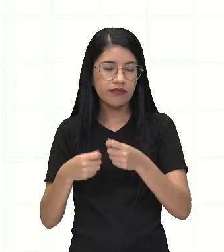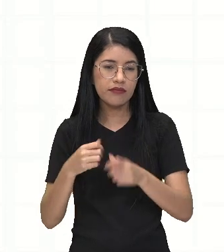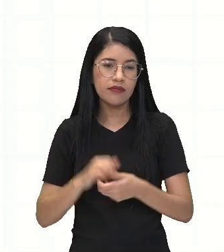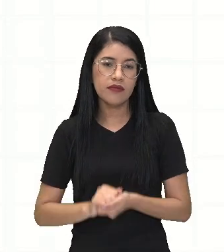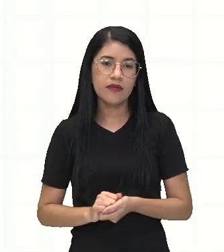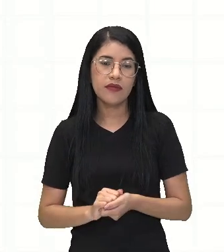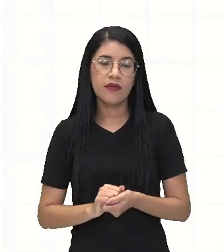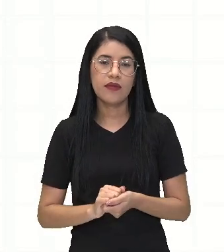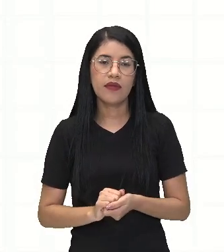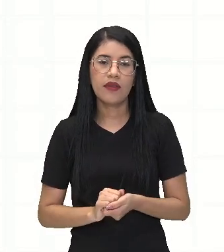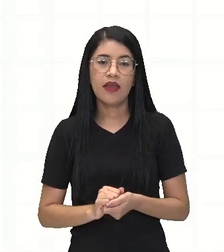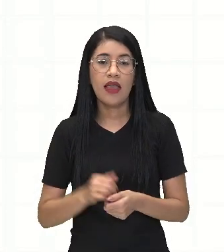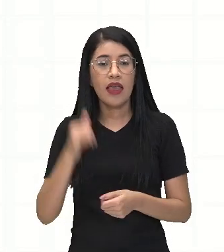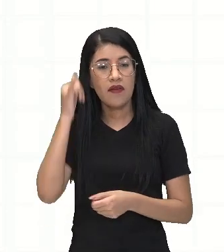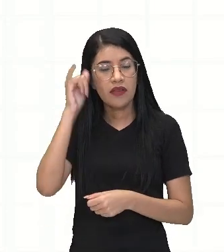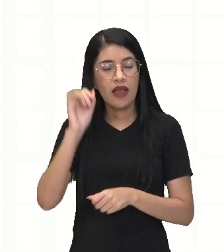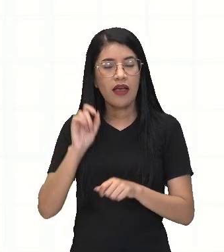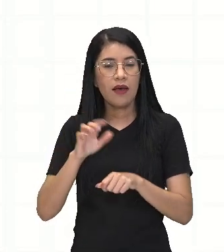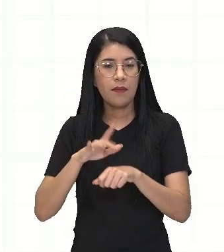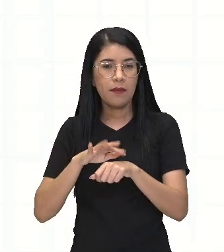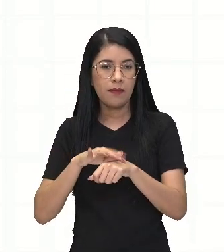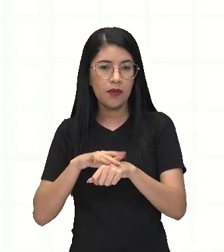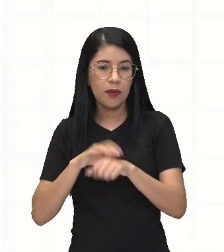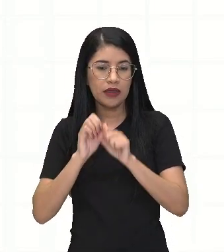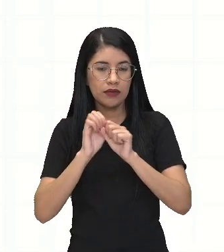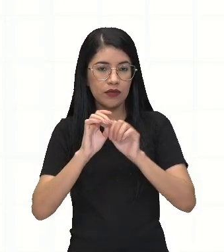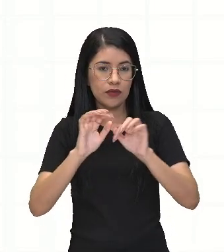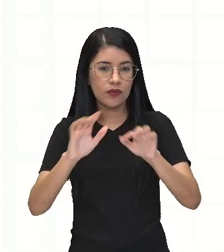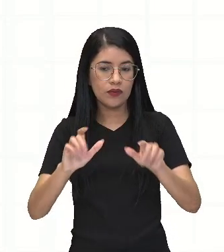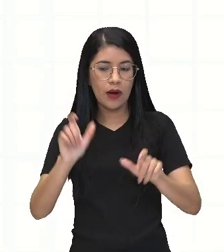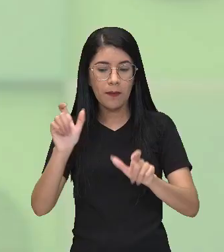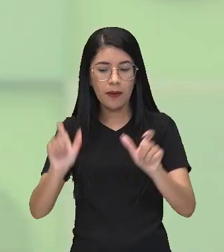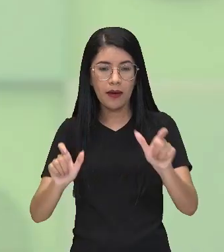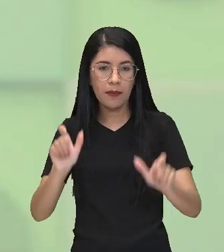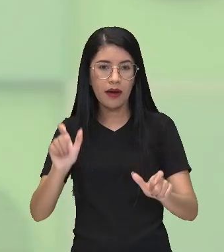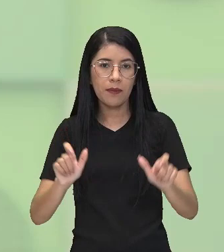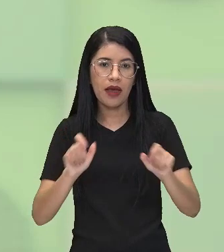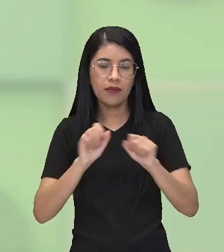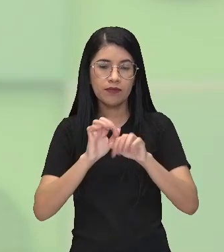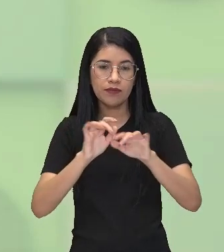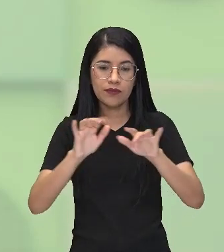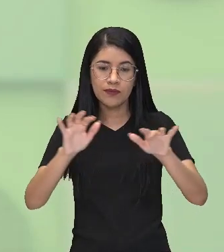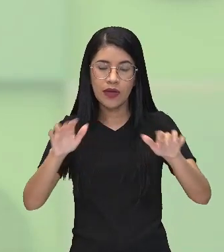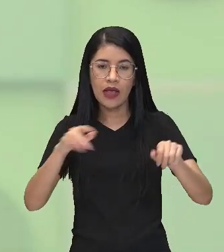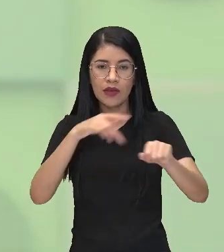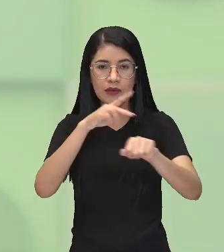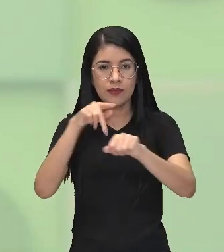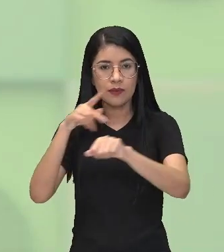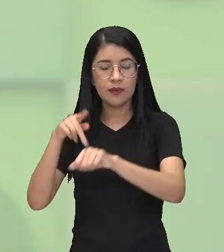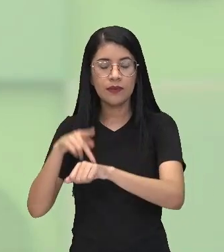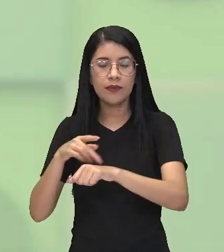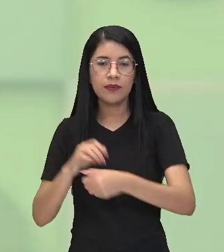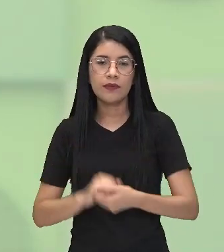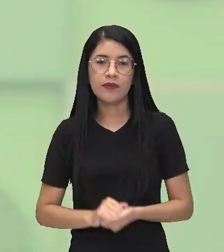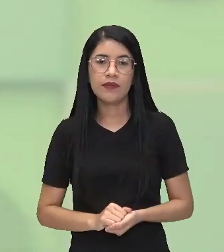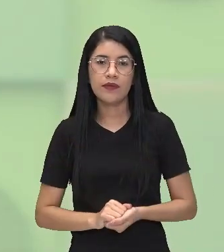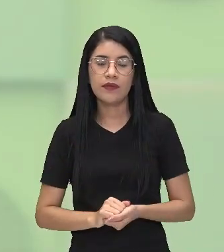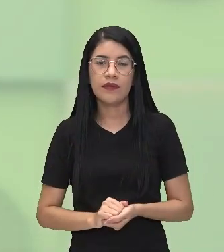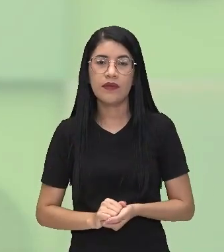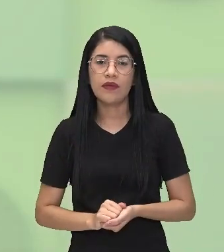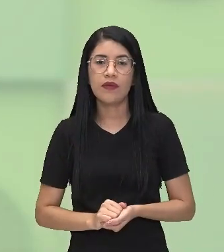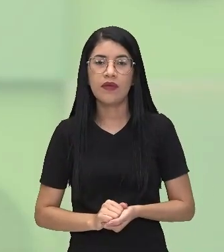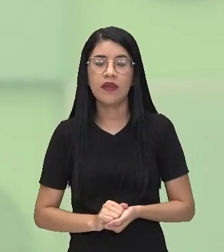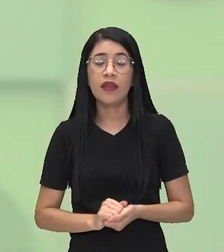que pessoas espalhem doenças ao longo de vários países. E muitas vezes essas pessoas,